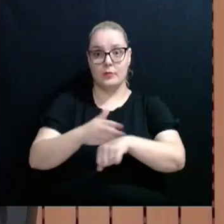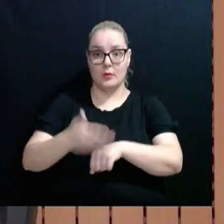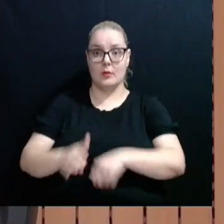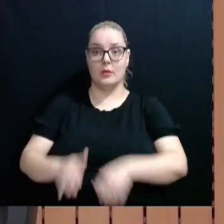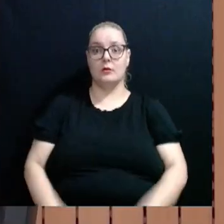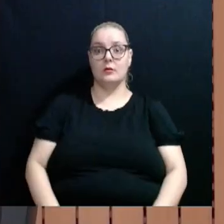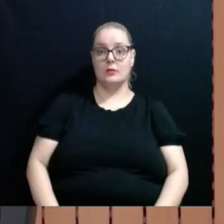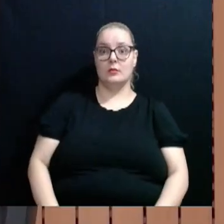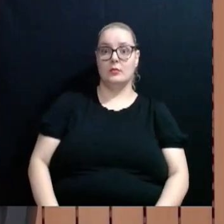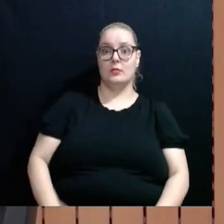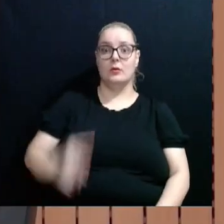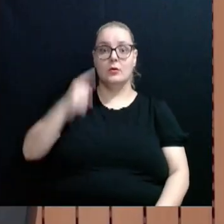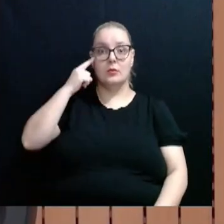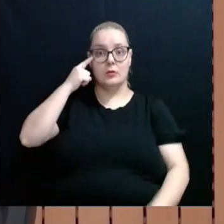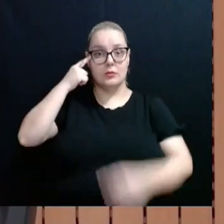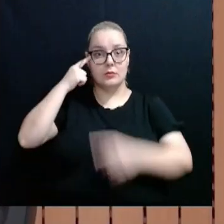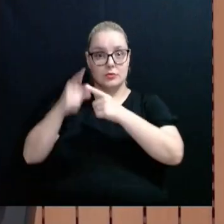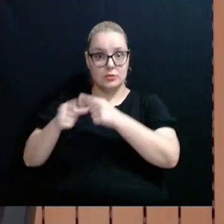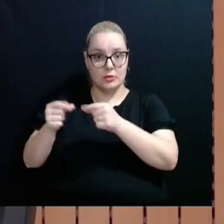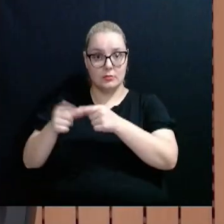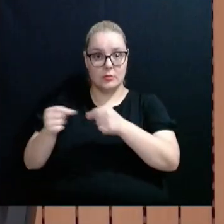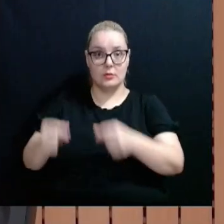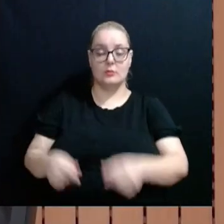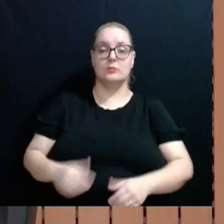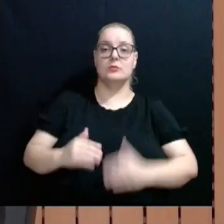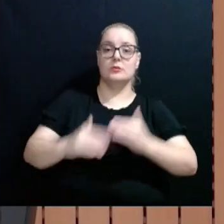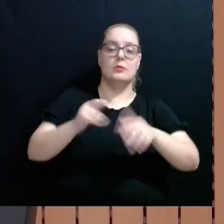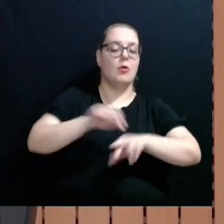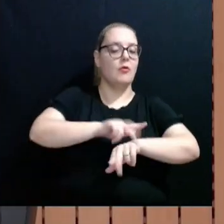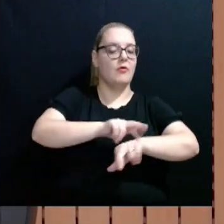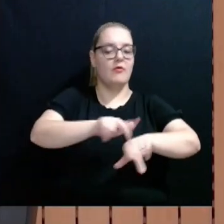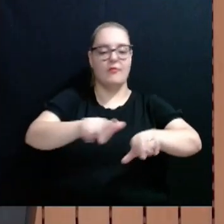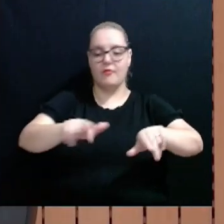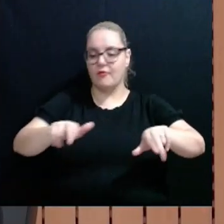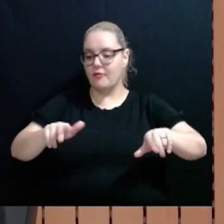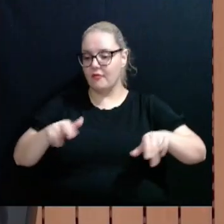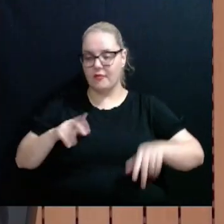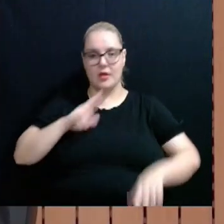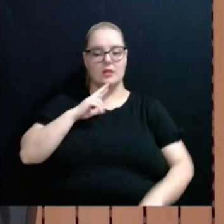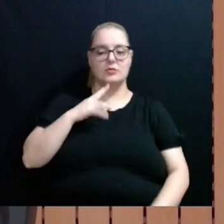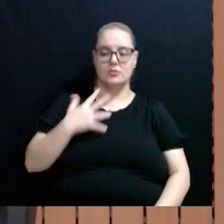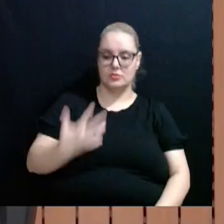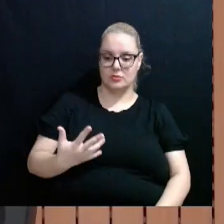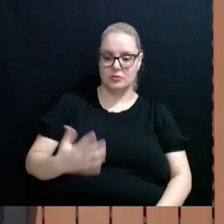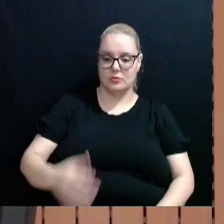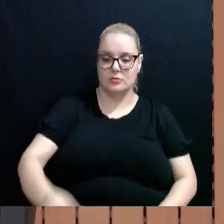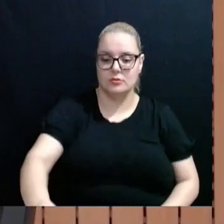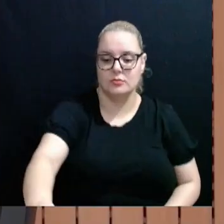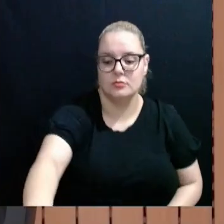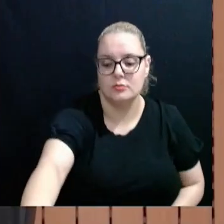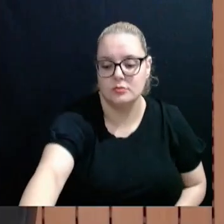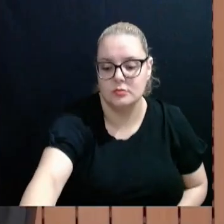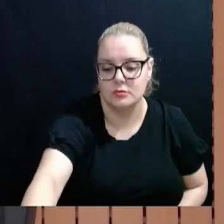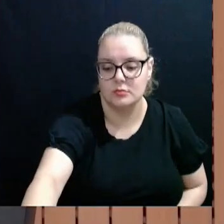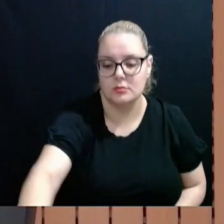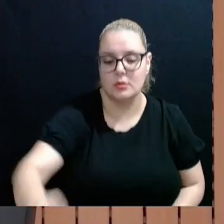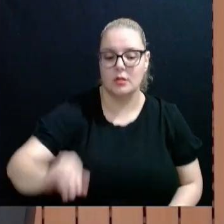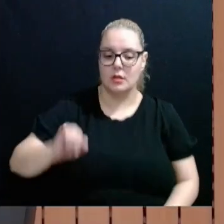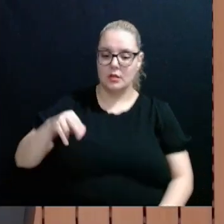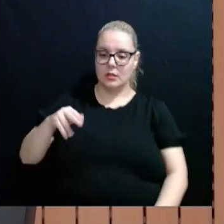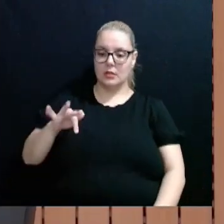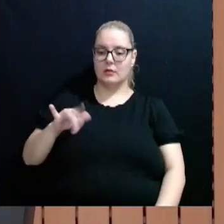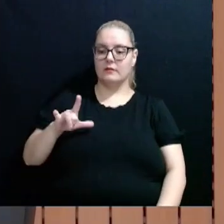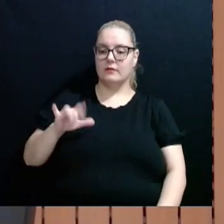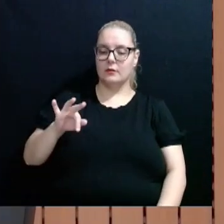Japão desenvolveu inúmeras soluções para infiltrações em